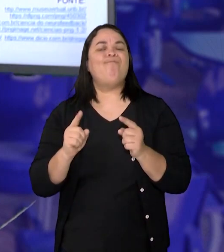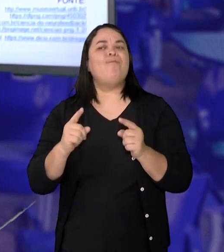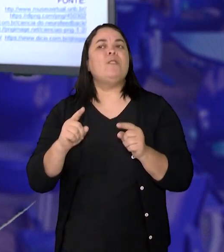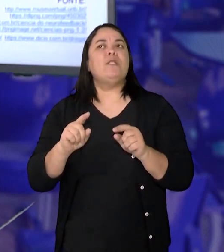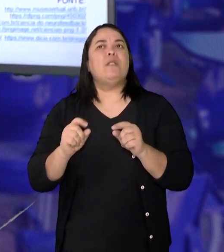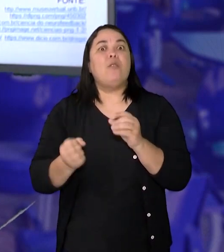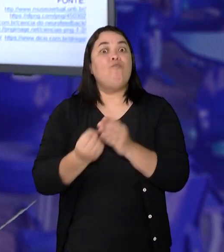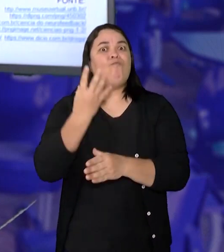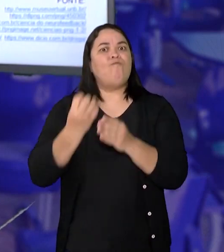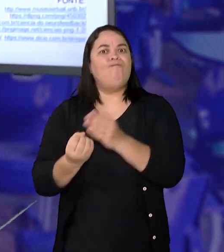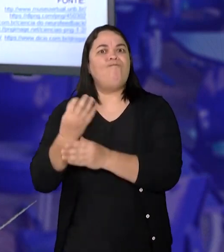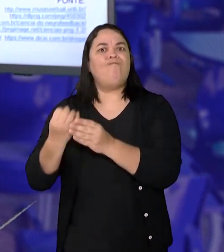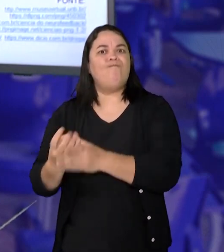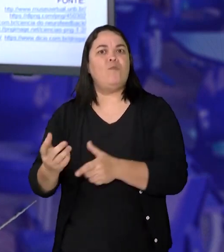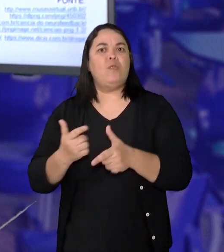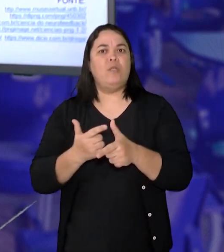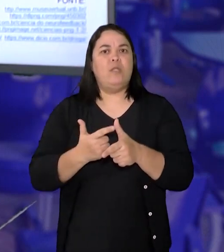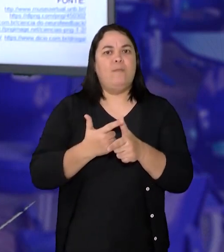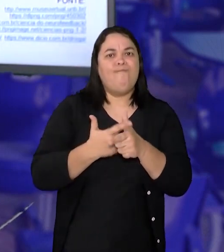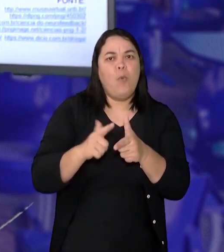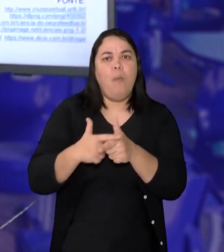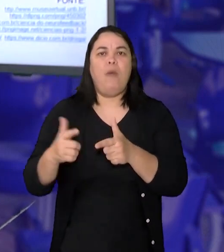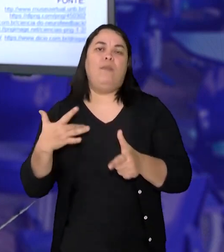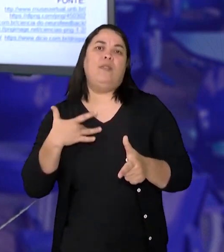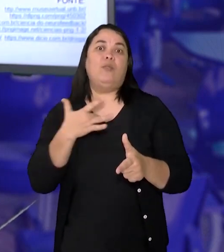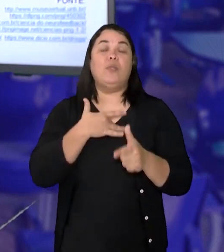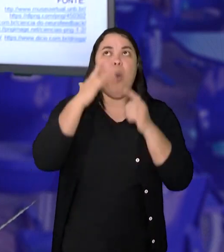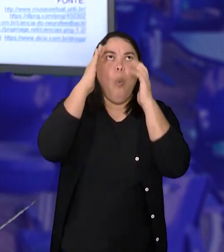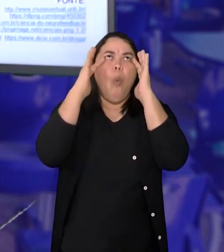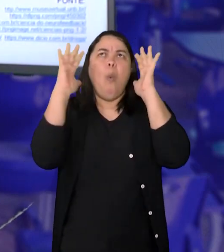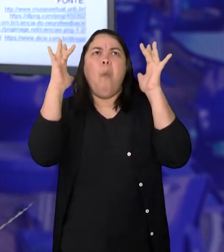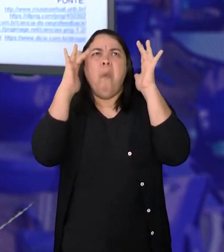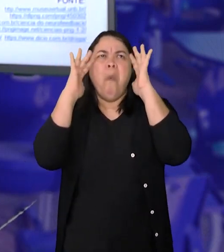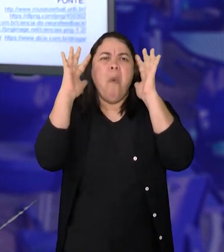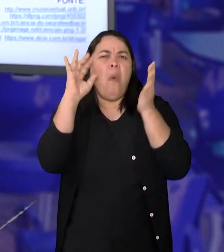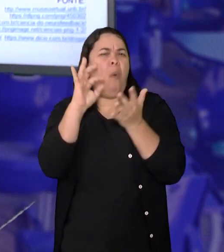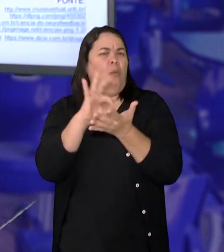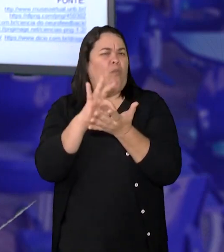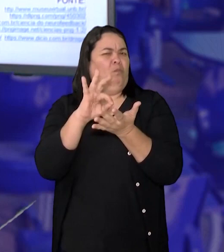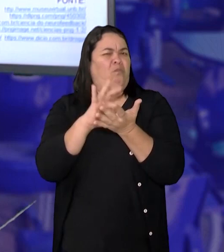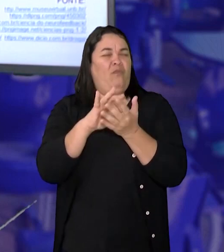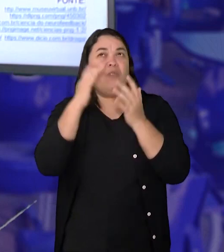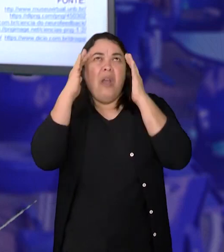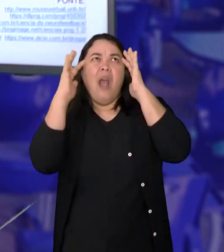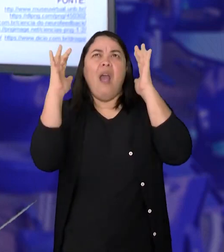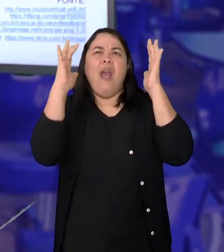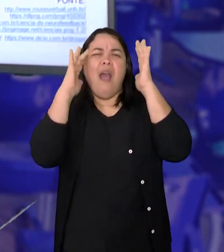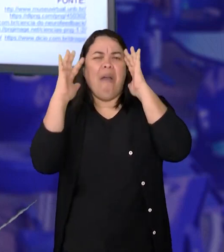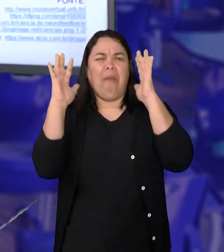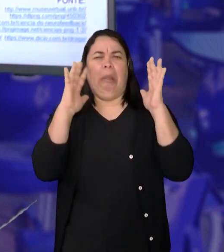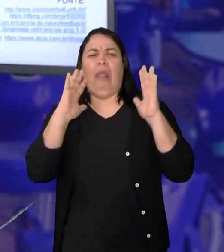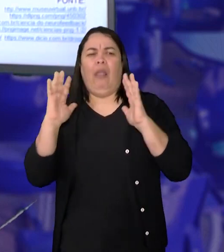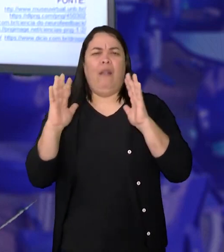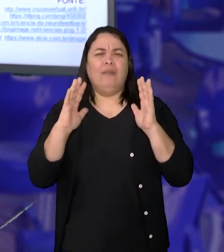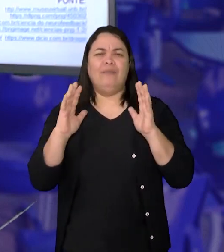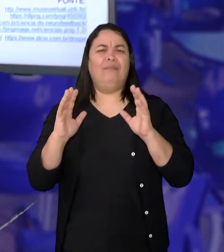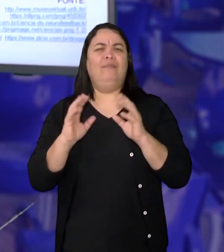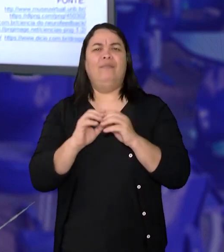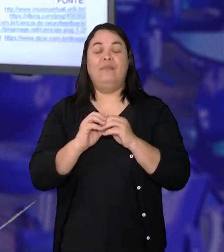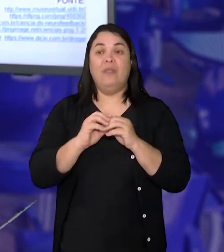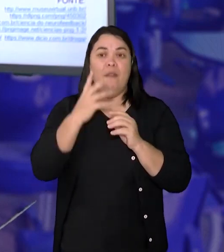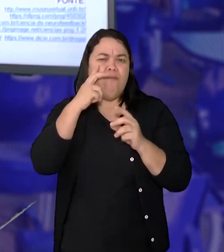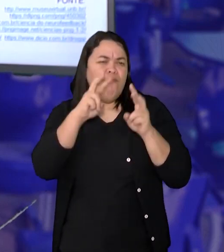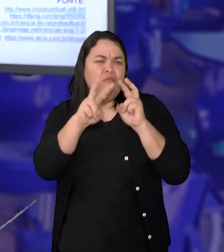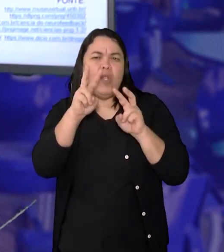nossa saúde, fazendo a gente alucinar, fazendo a gente começar a viajar um pouquinho na maionese. Por